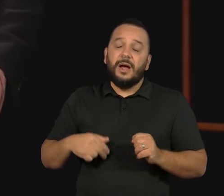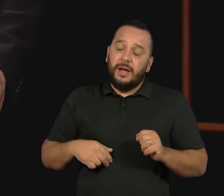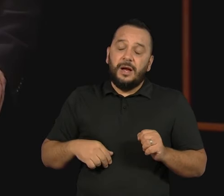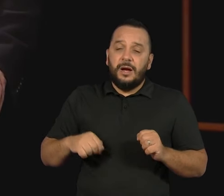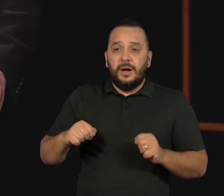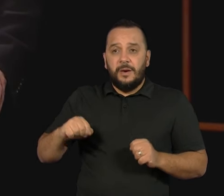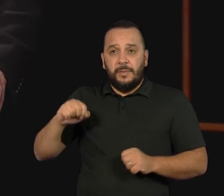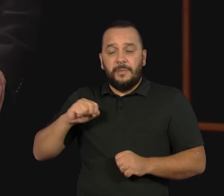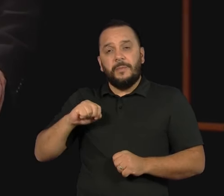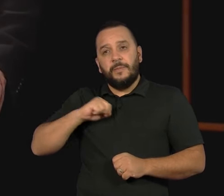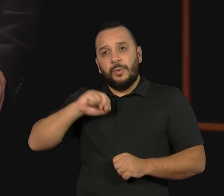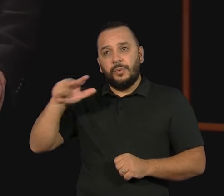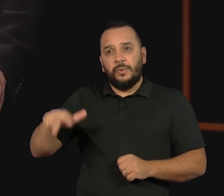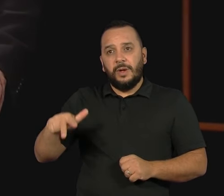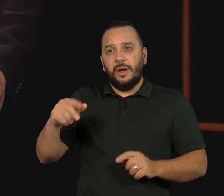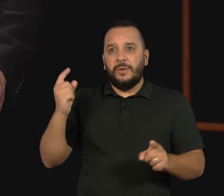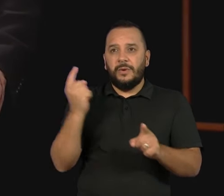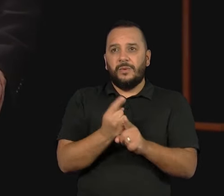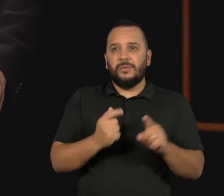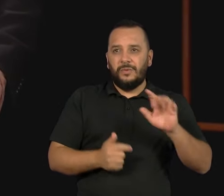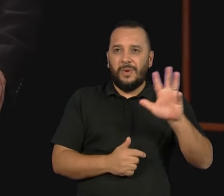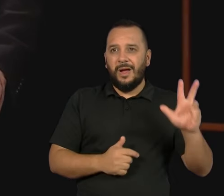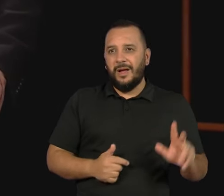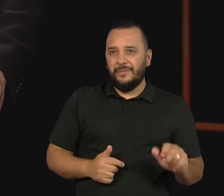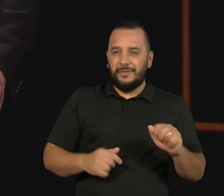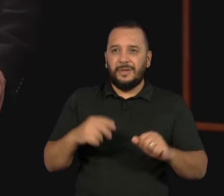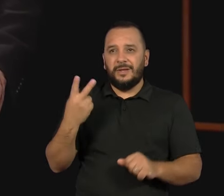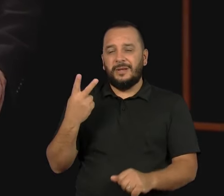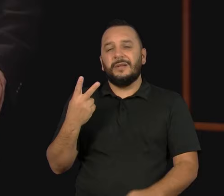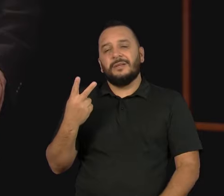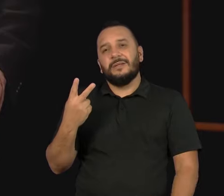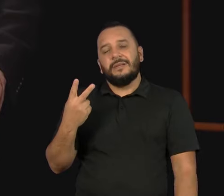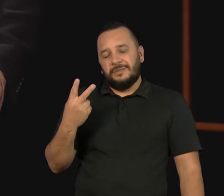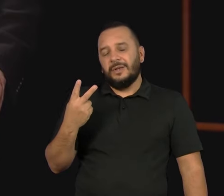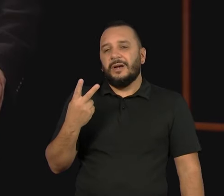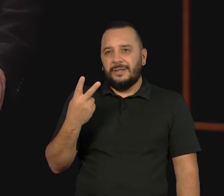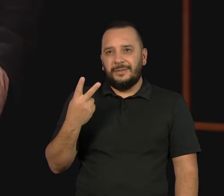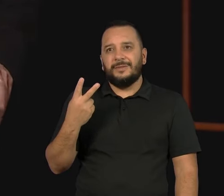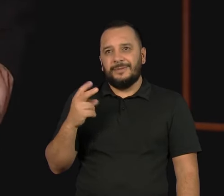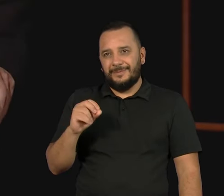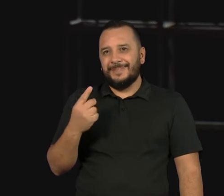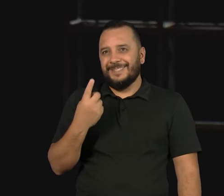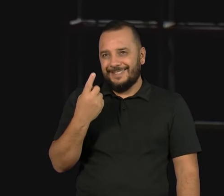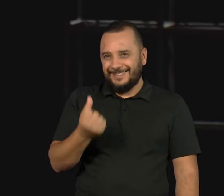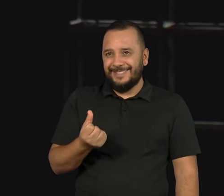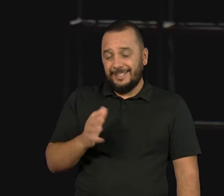séculos XV e XVI. E foi a minha dissertação de mestrado. Vocês fizeram bem o dever de casa.